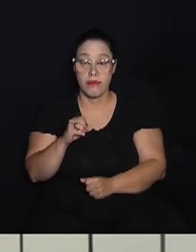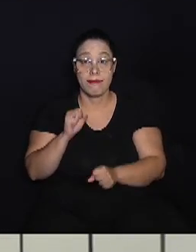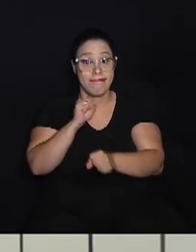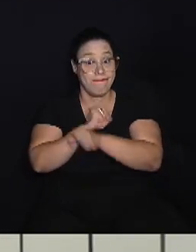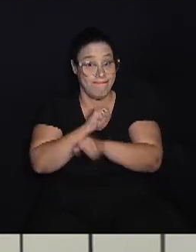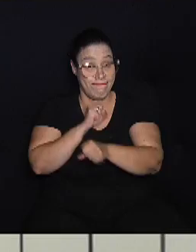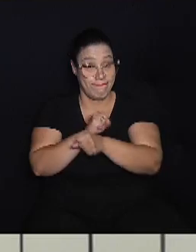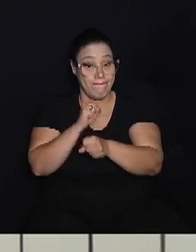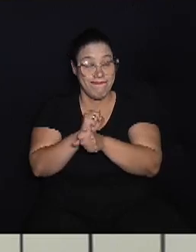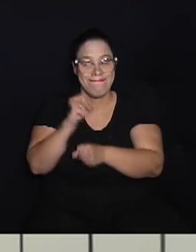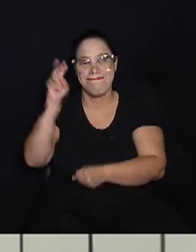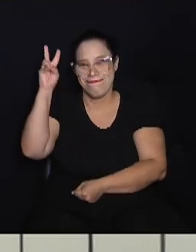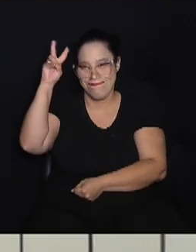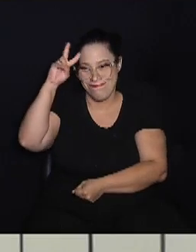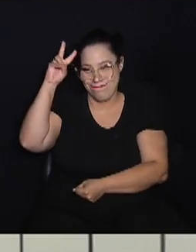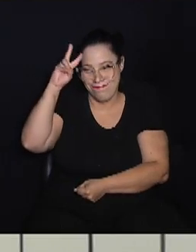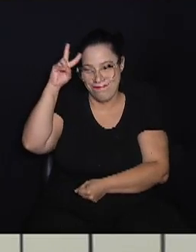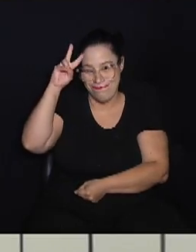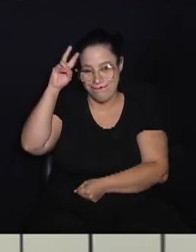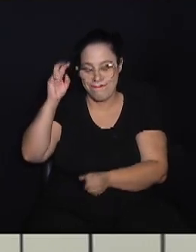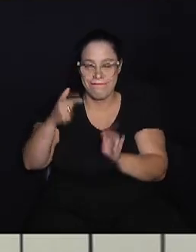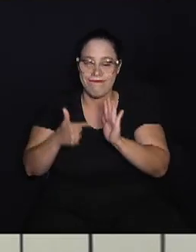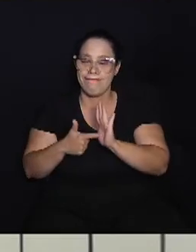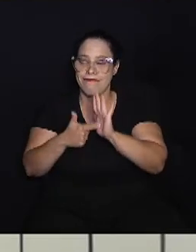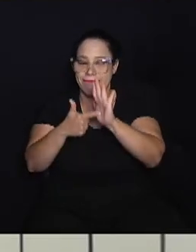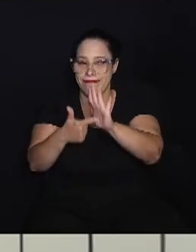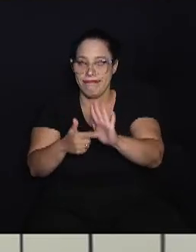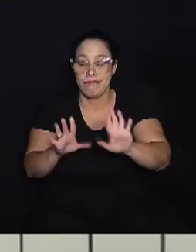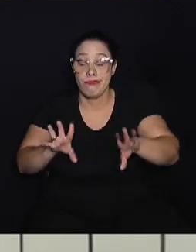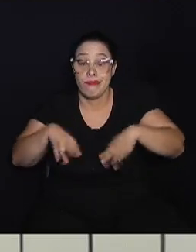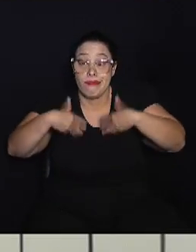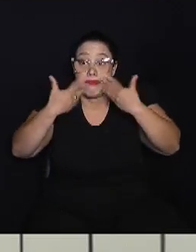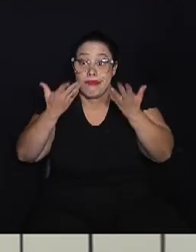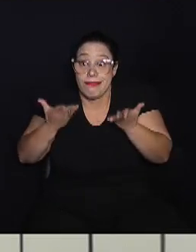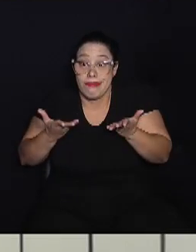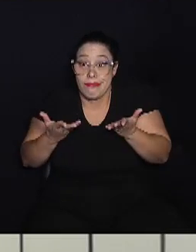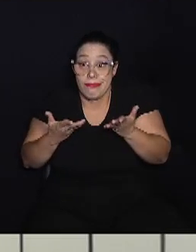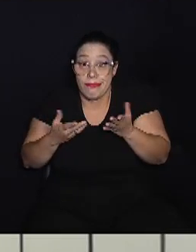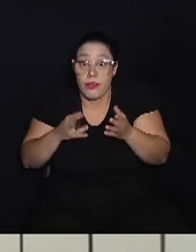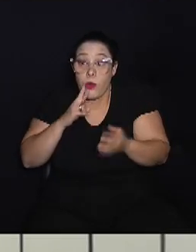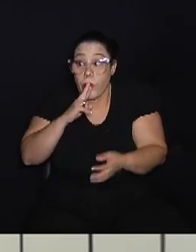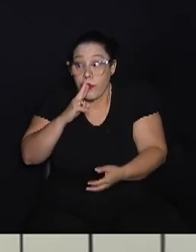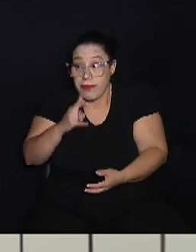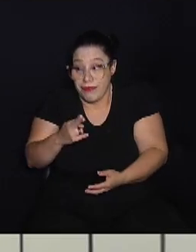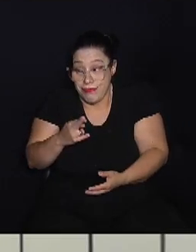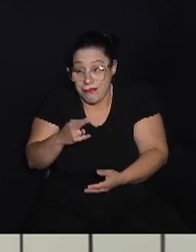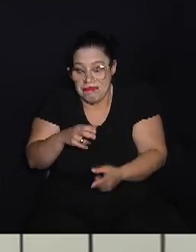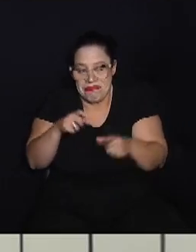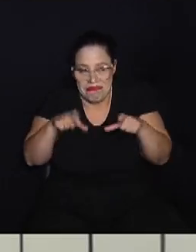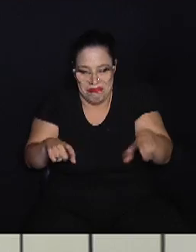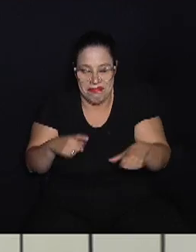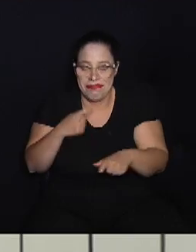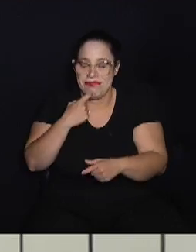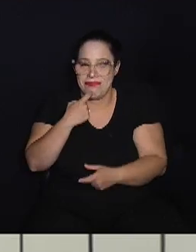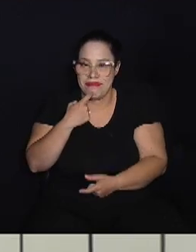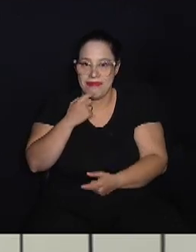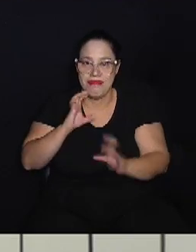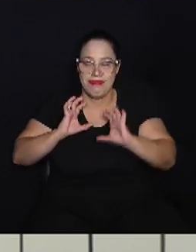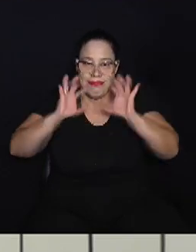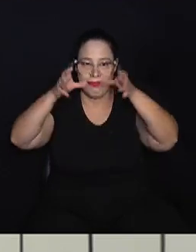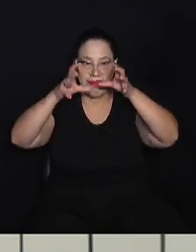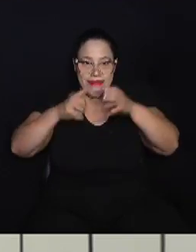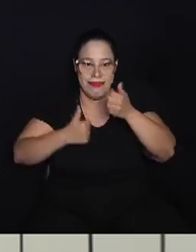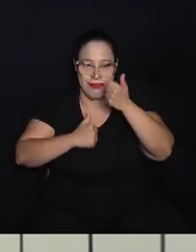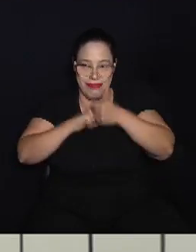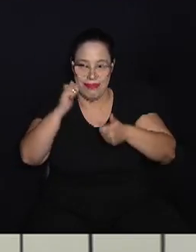que segunda-feira a gente mostra aqui como aconteceu, qual o resultado dos times de Campinas no vôlei e no